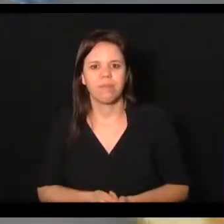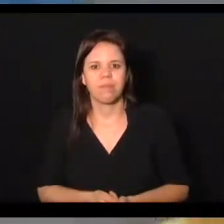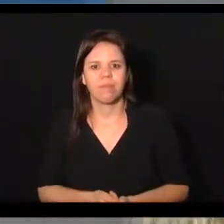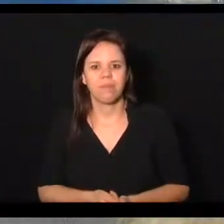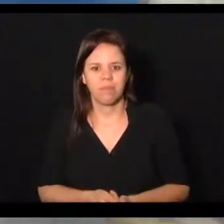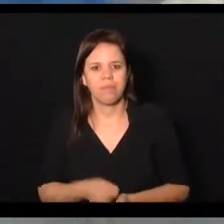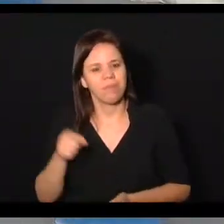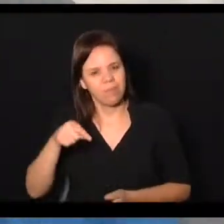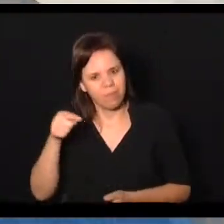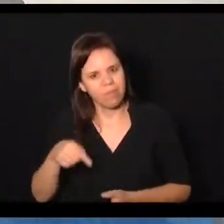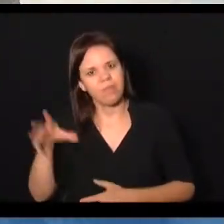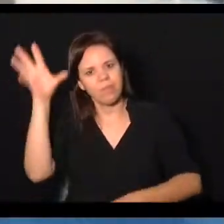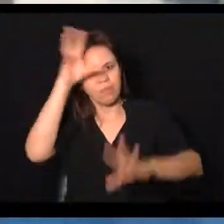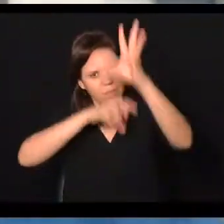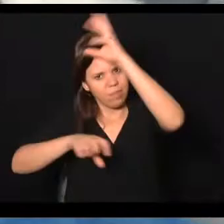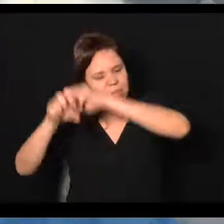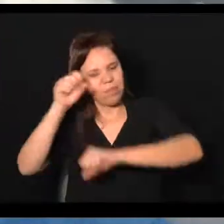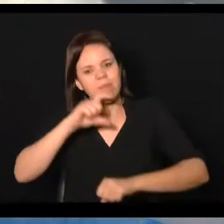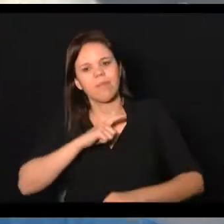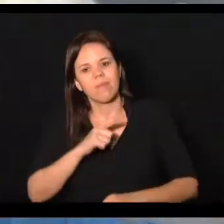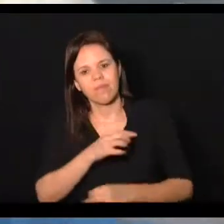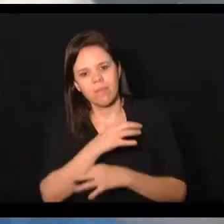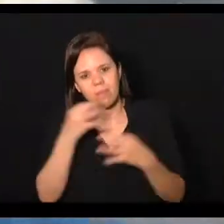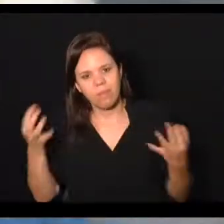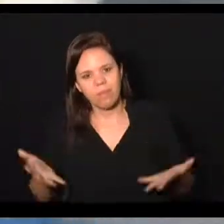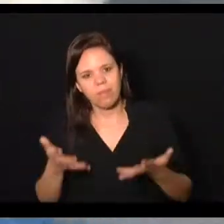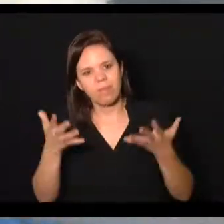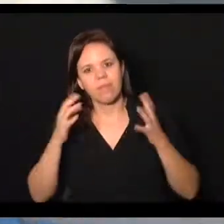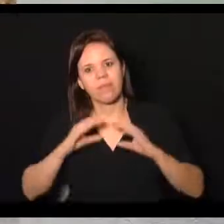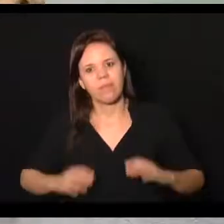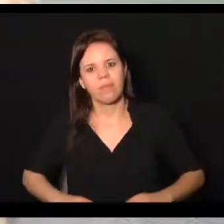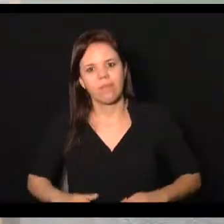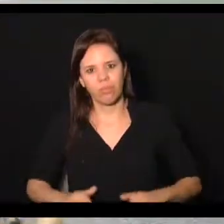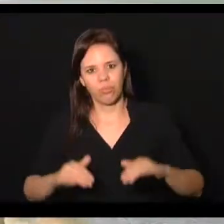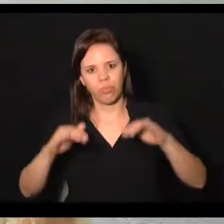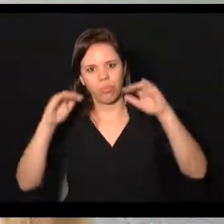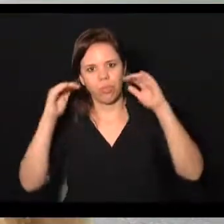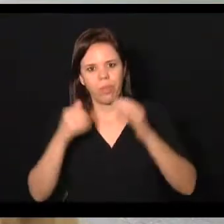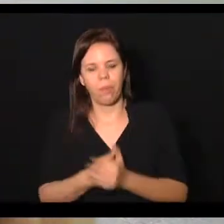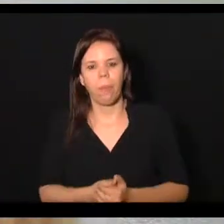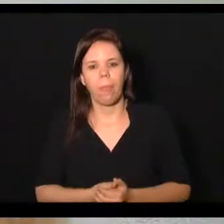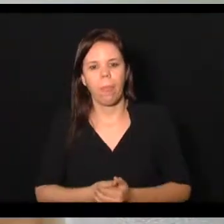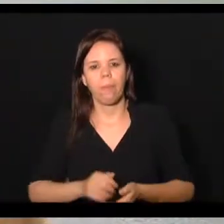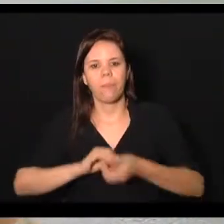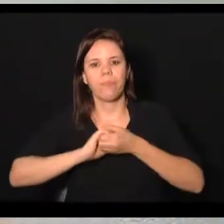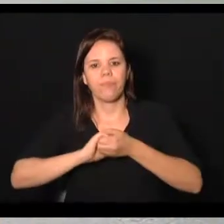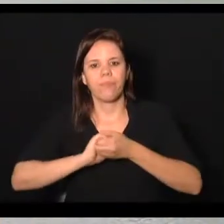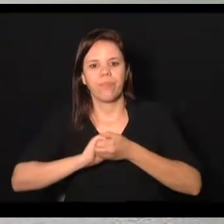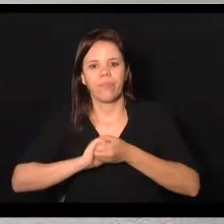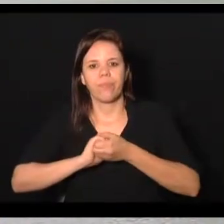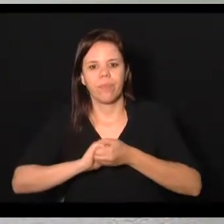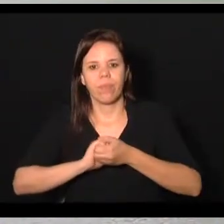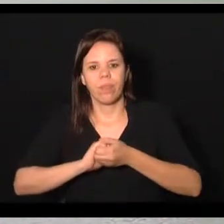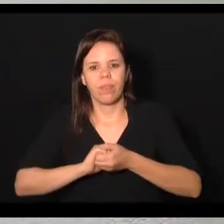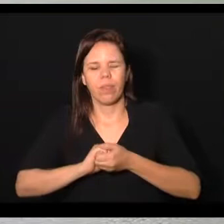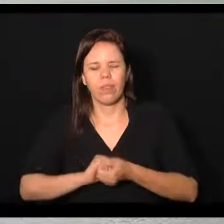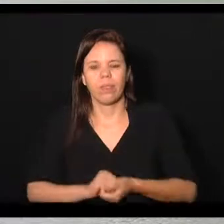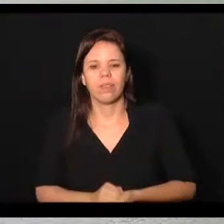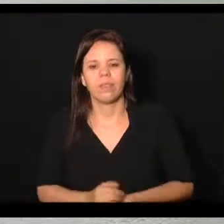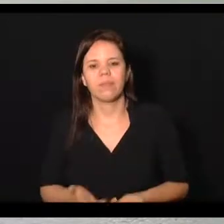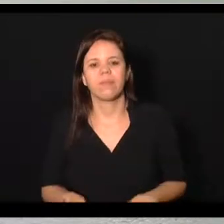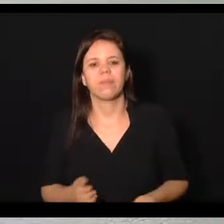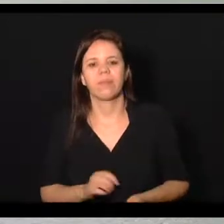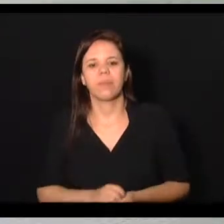Por aqui eles aprendem a ter bons modos desde pequenos. Guinão, cumprimenta. Bom